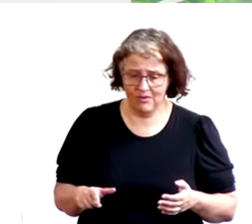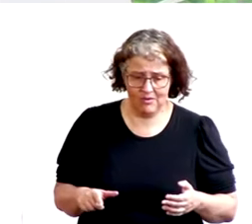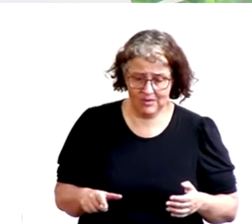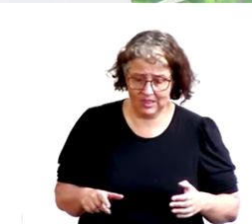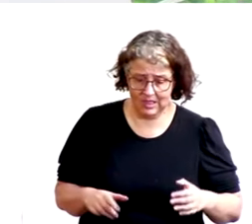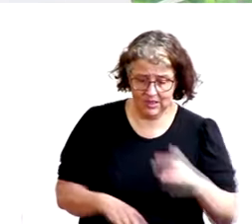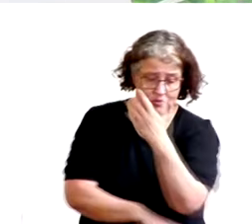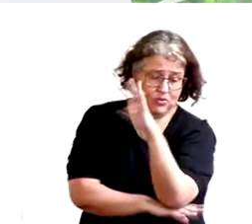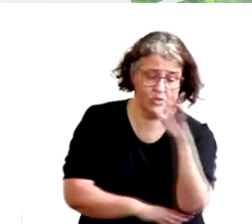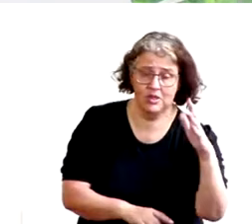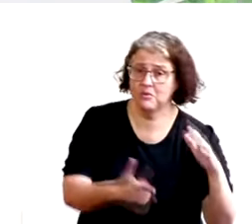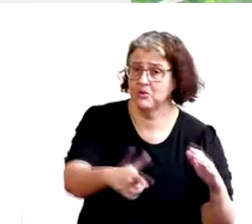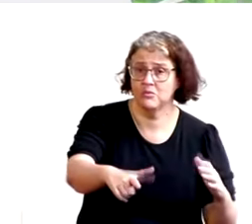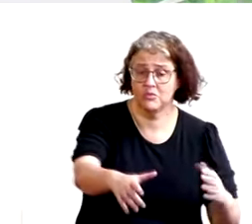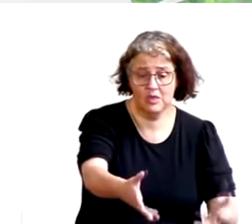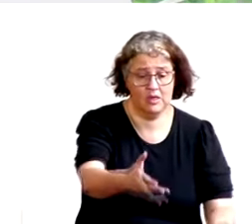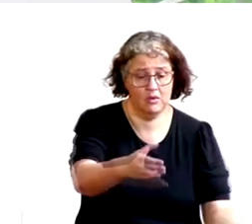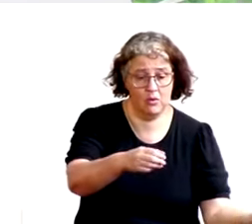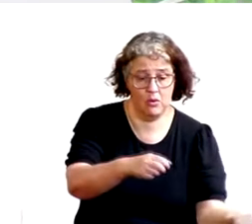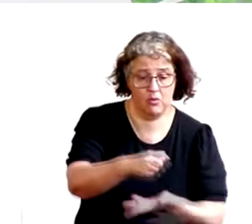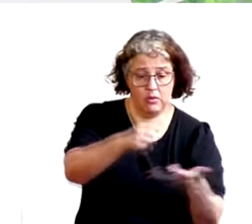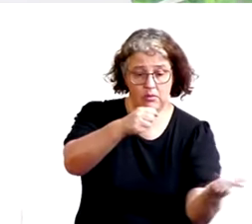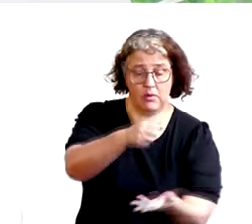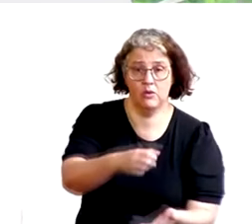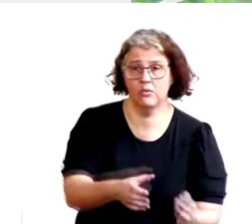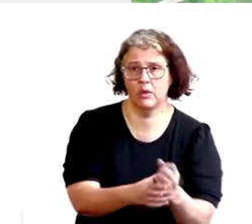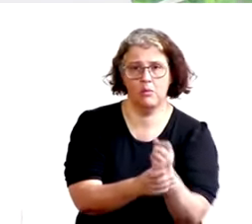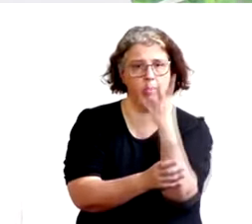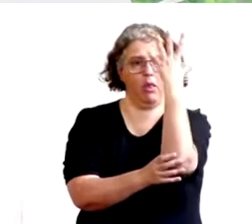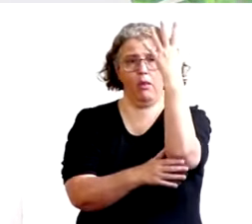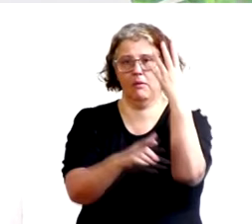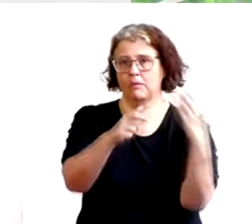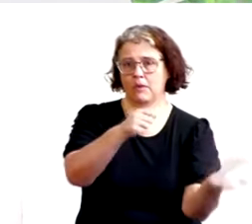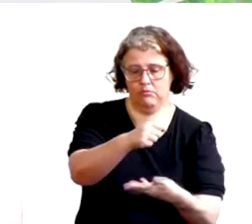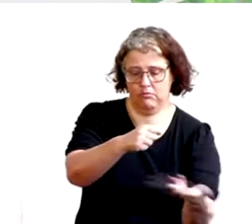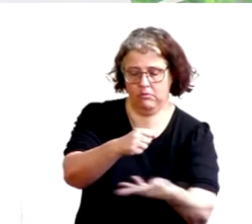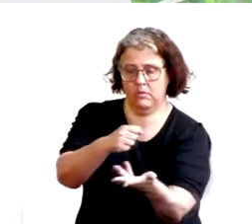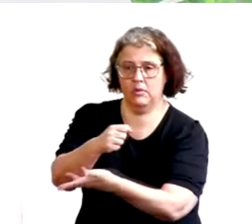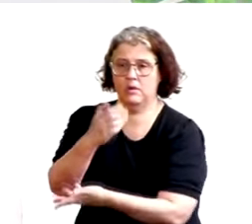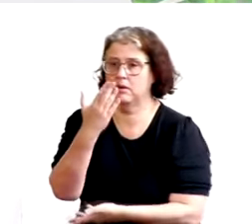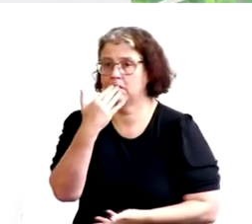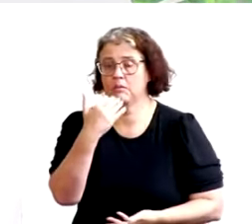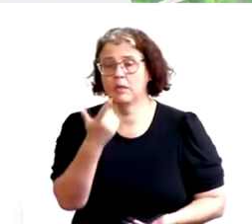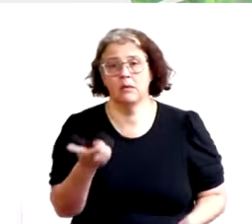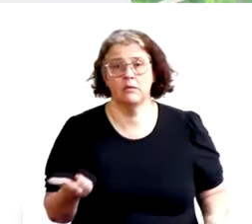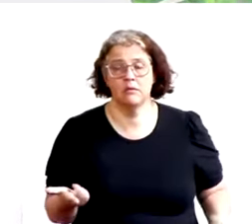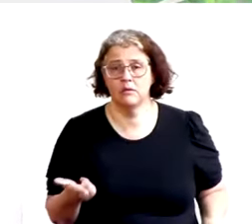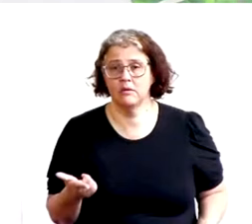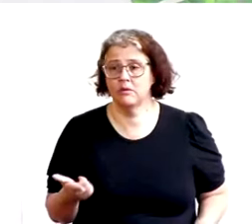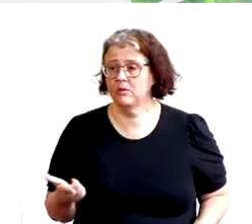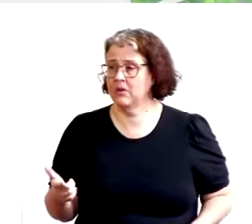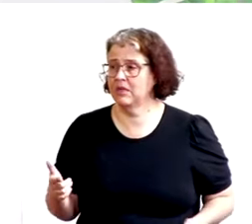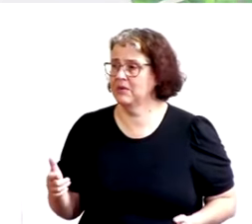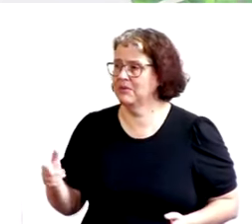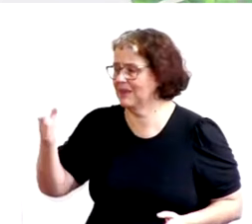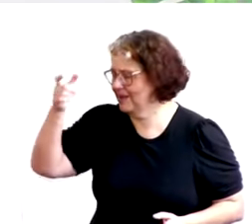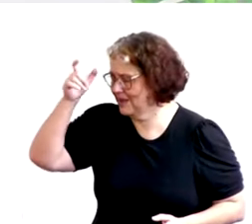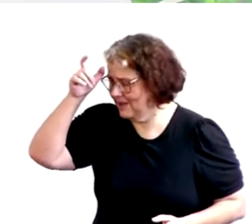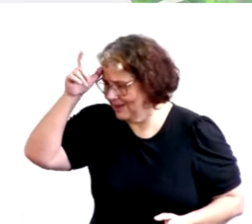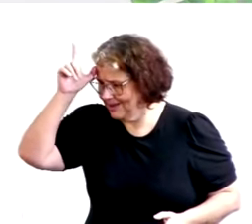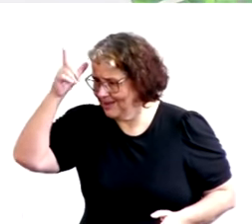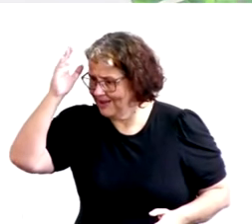ainda que as ovelhas desapareçam do aprisco e nos currais não haja mais gado